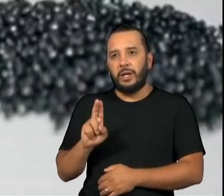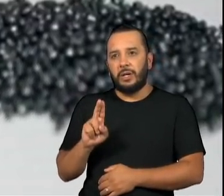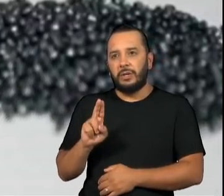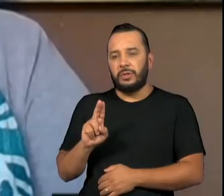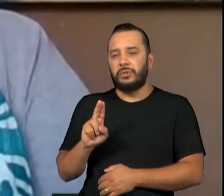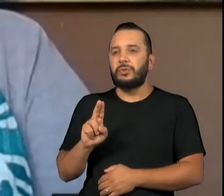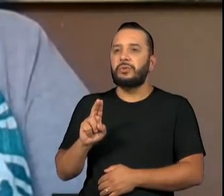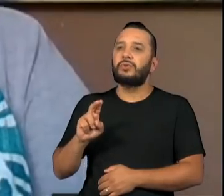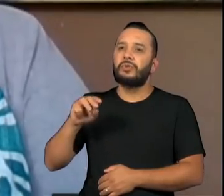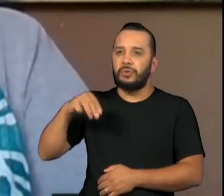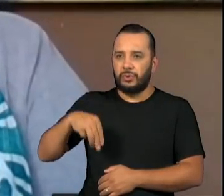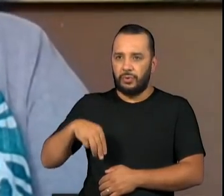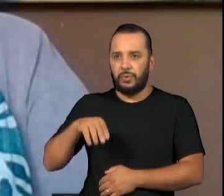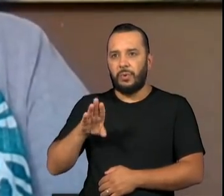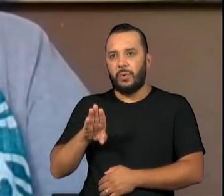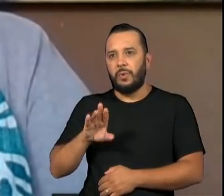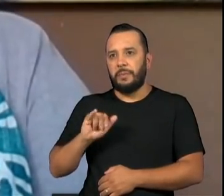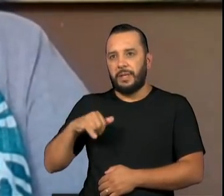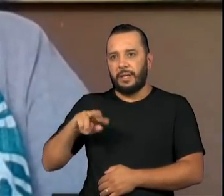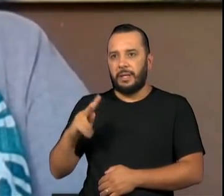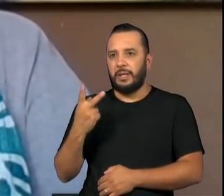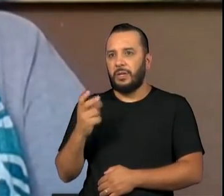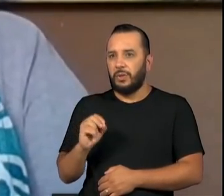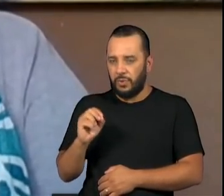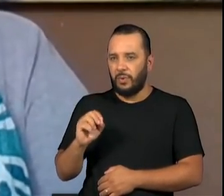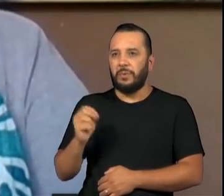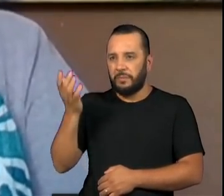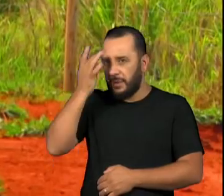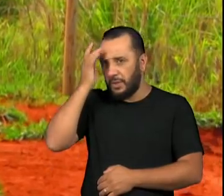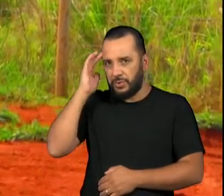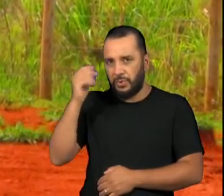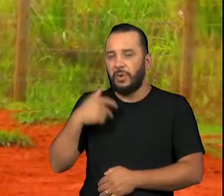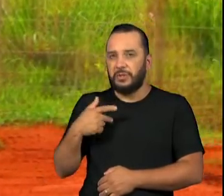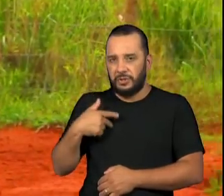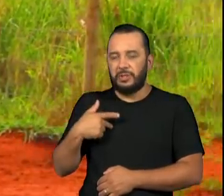continua entrando no país através de contrabando.